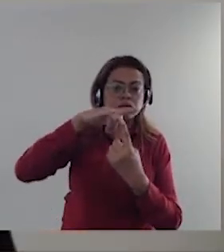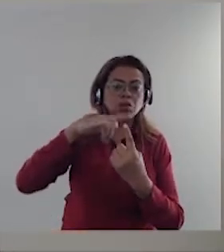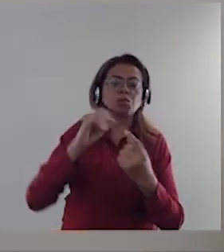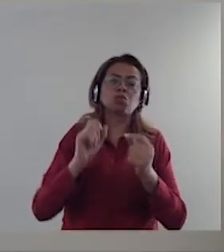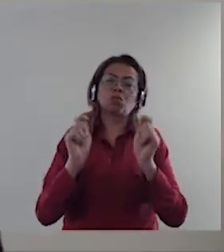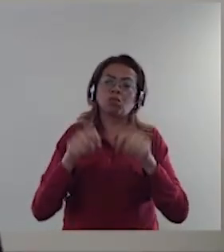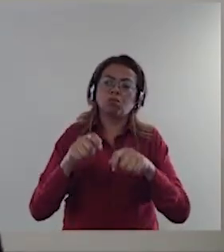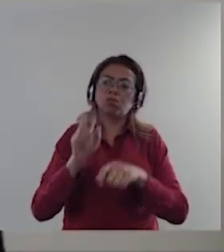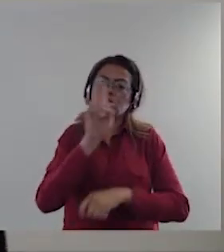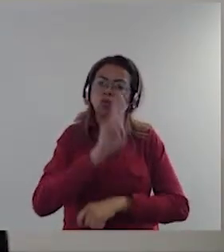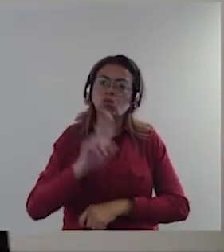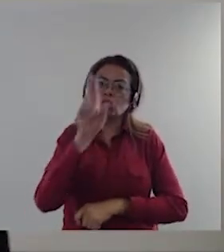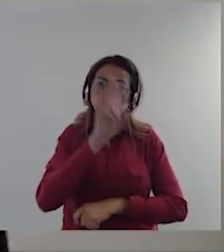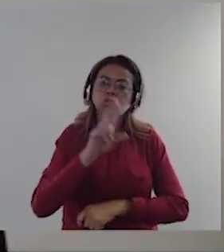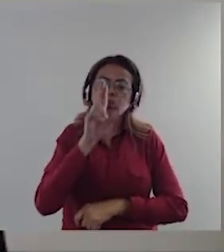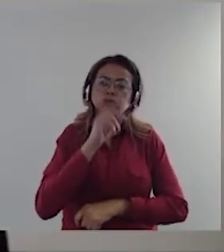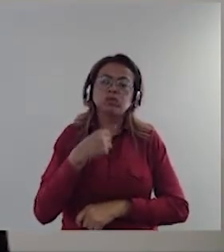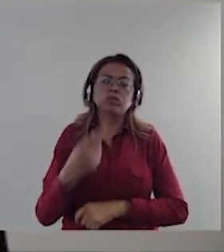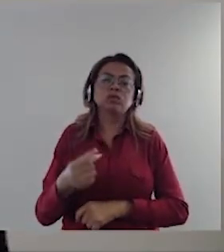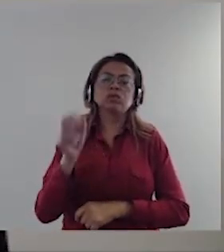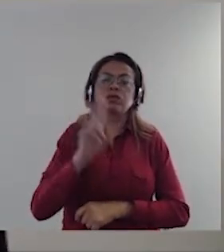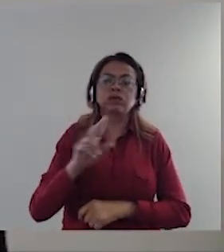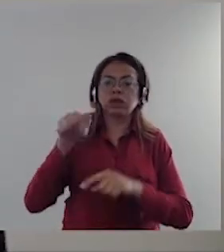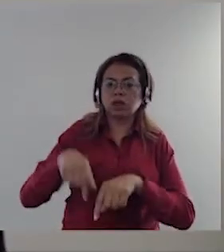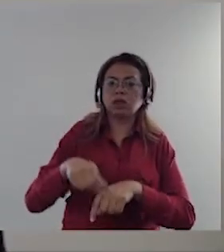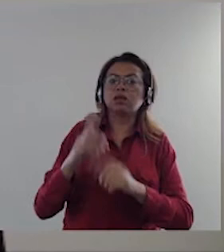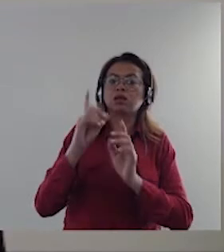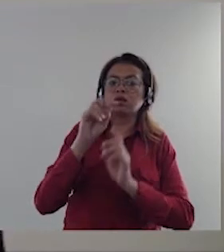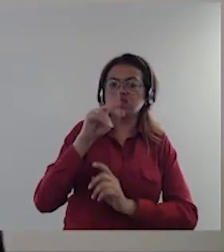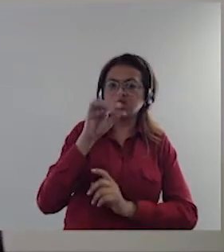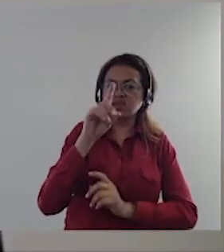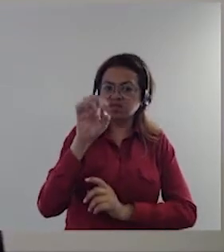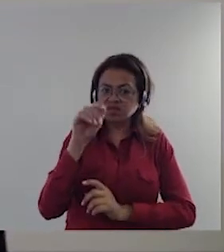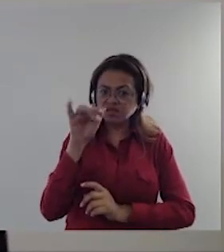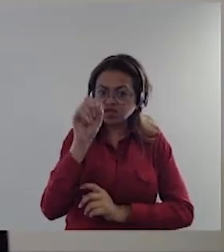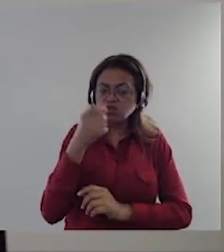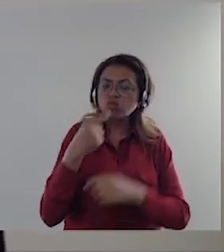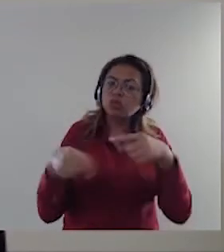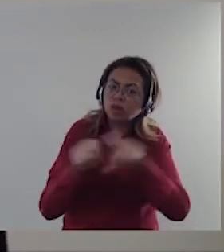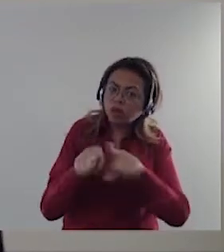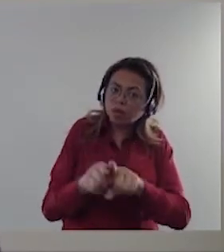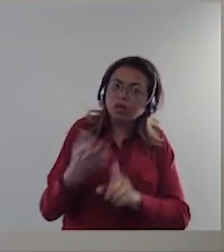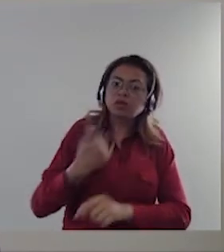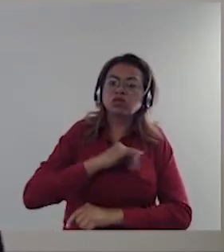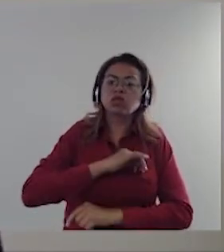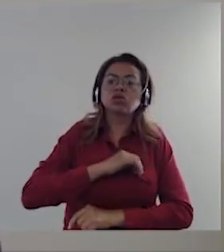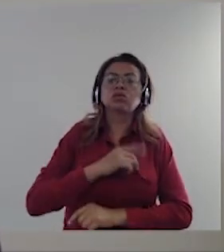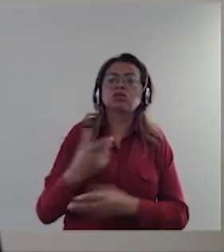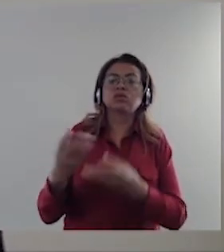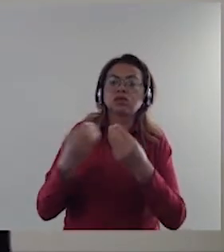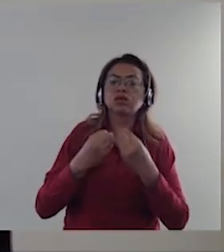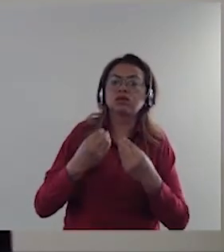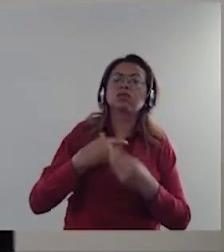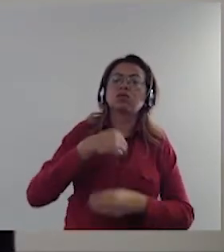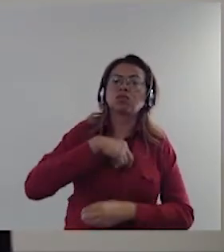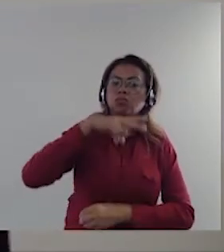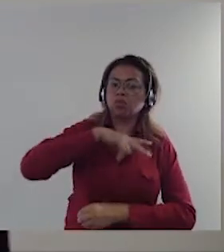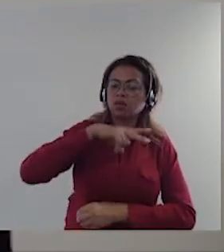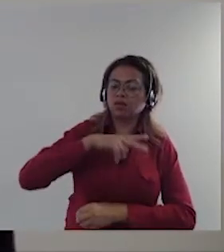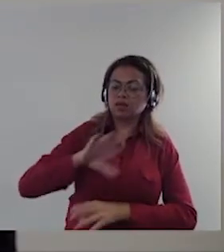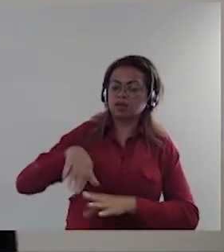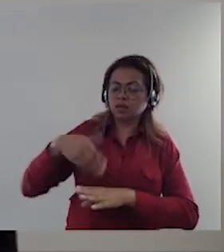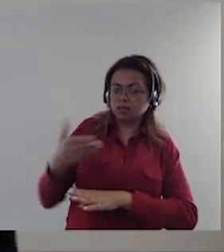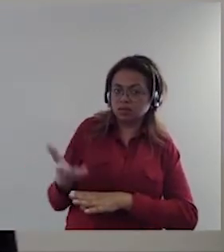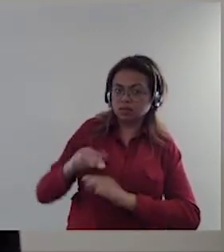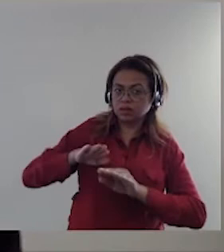não usar esses vídeos, por exemplo, já que a gente também fere com isso a privacidade, não só, aí nesse